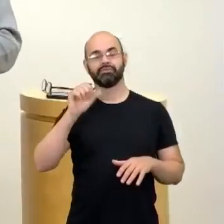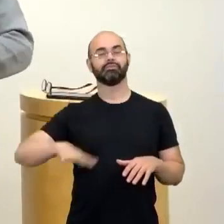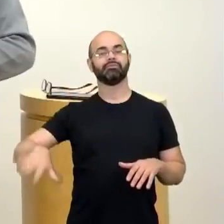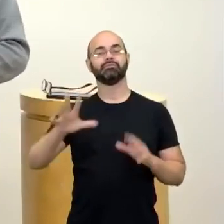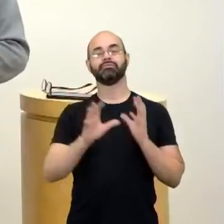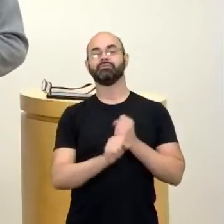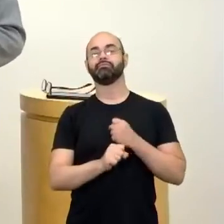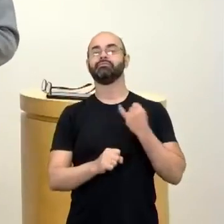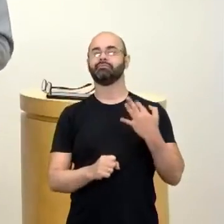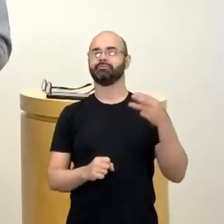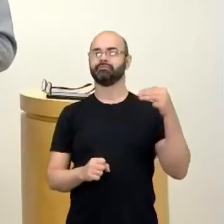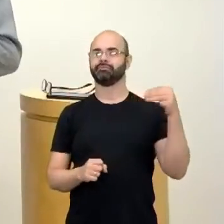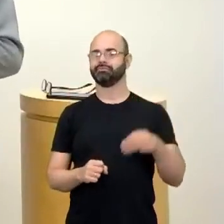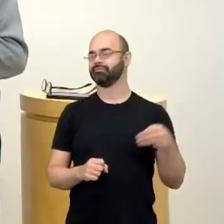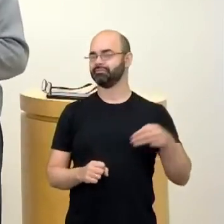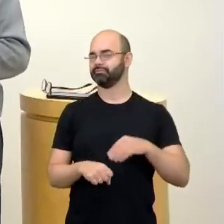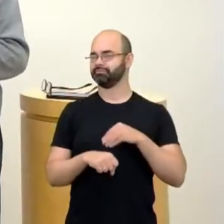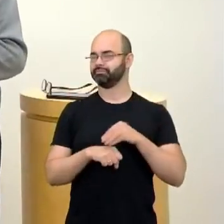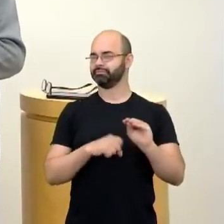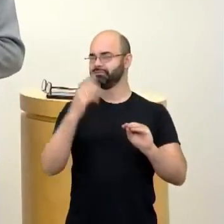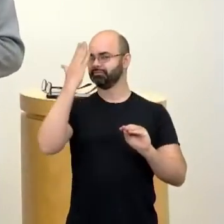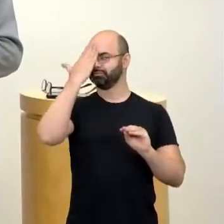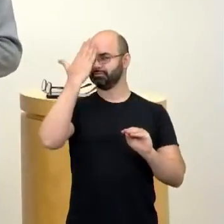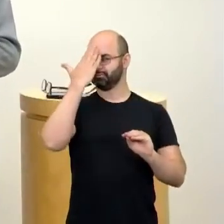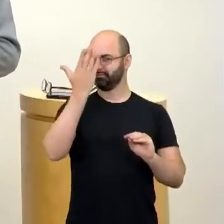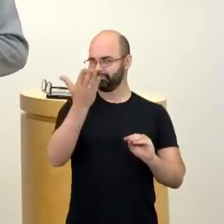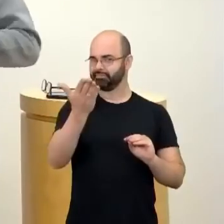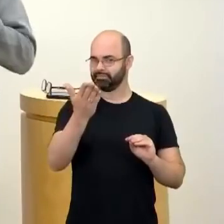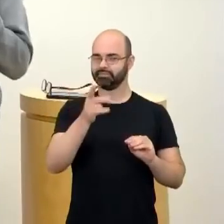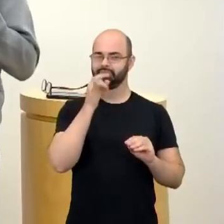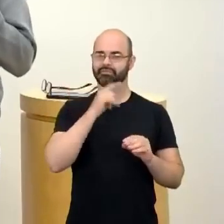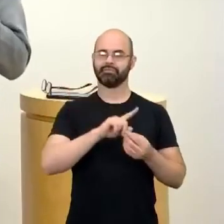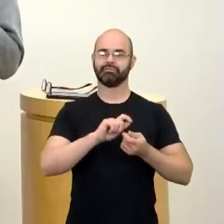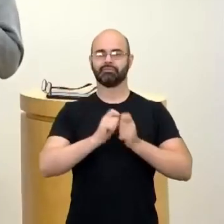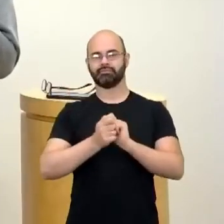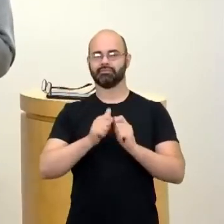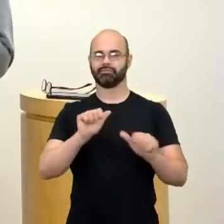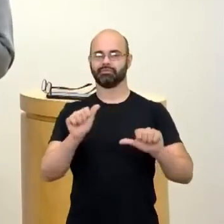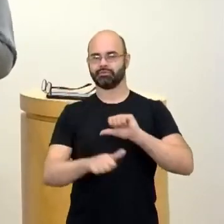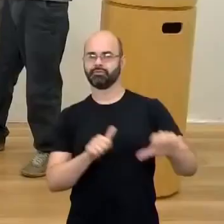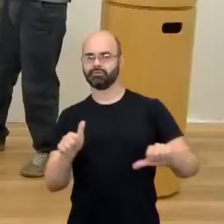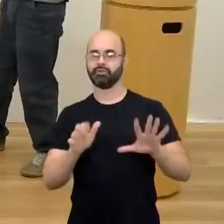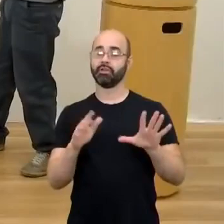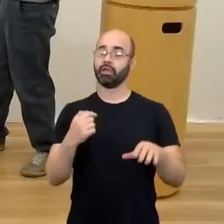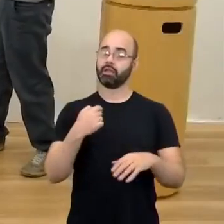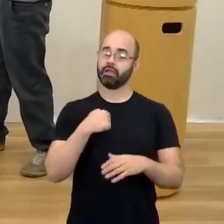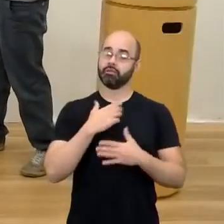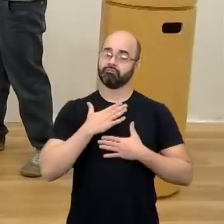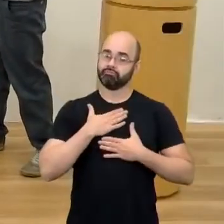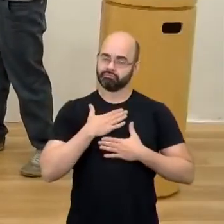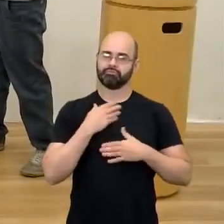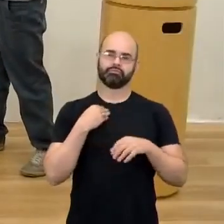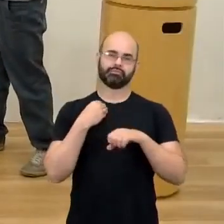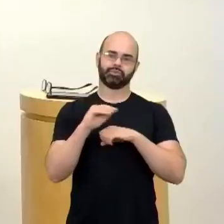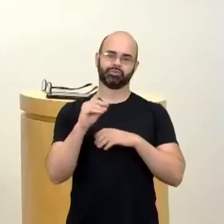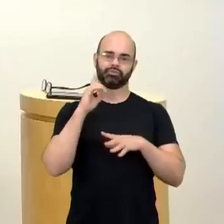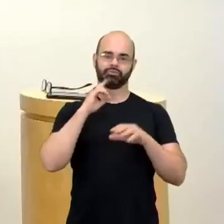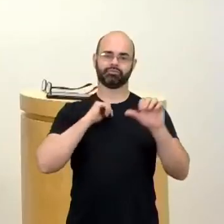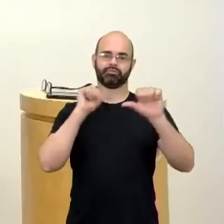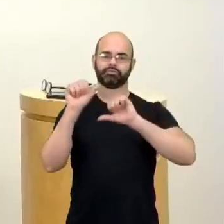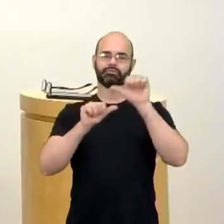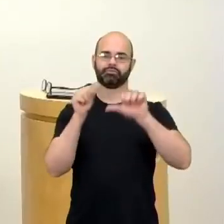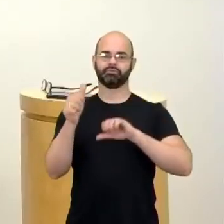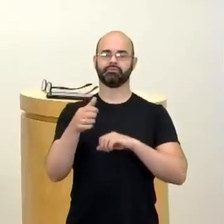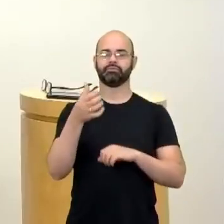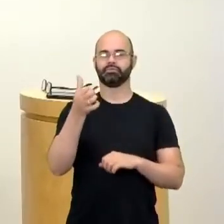em metros. Então, existe a necessidade de fazer a conversão. Eu, particularmente, Vivi, não sei você, converteria esses